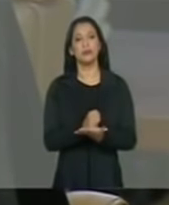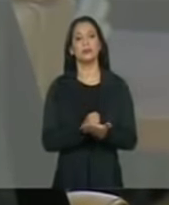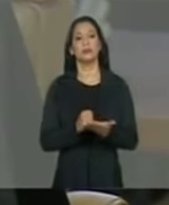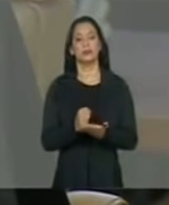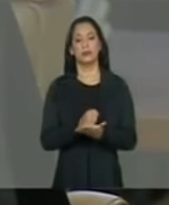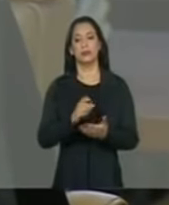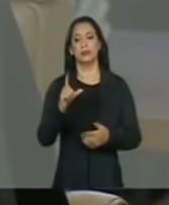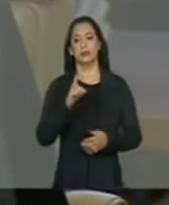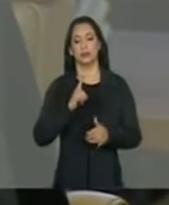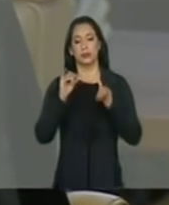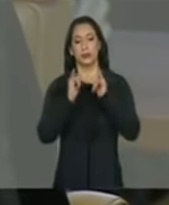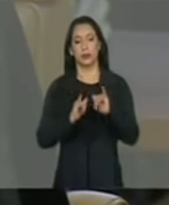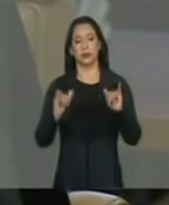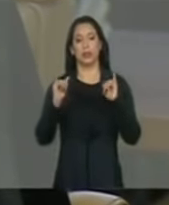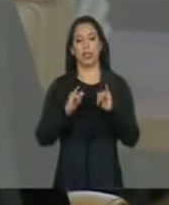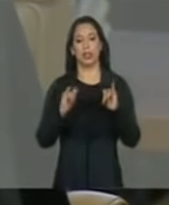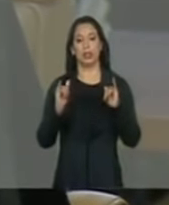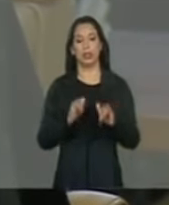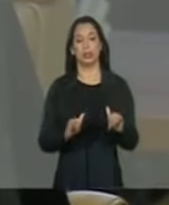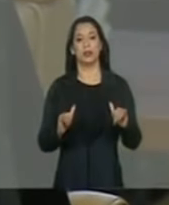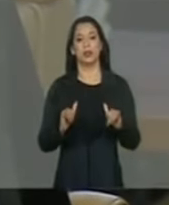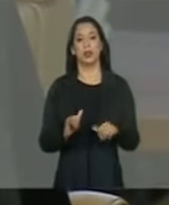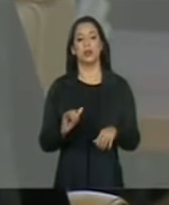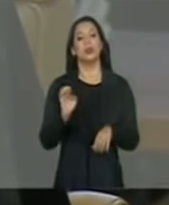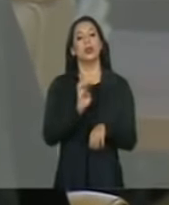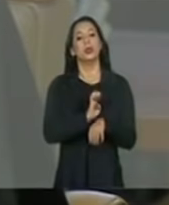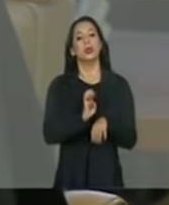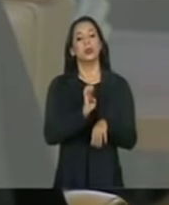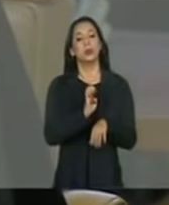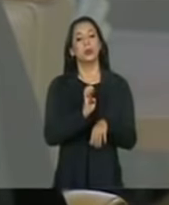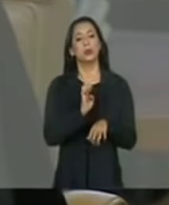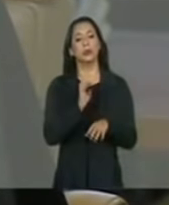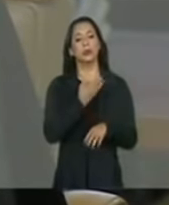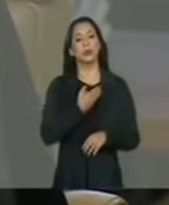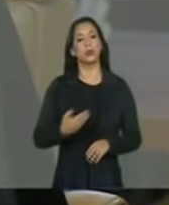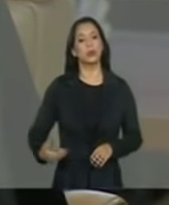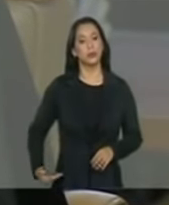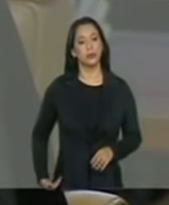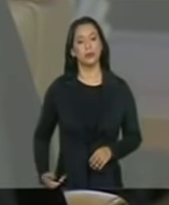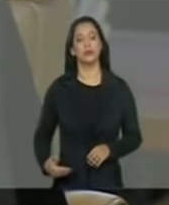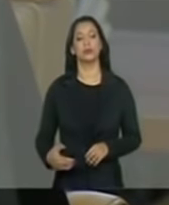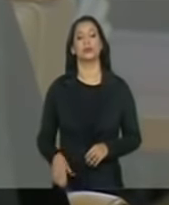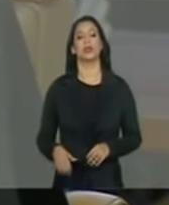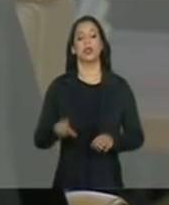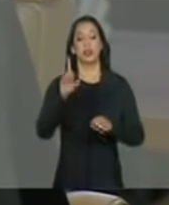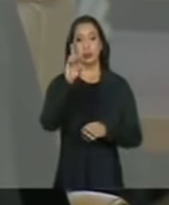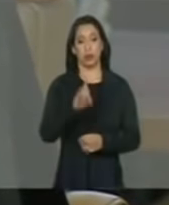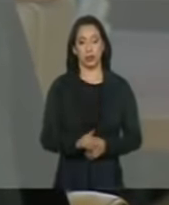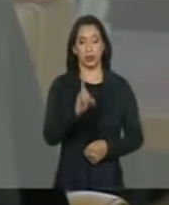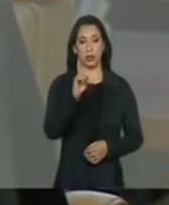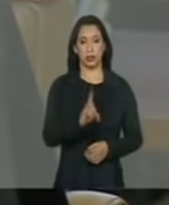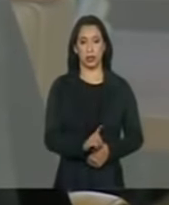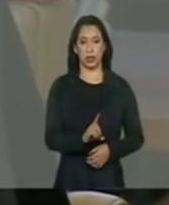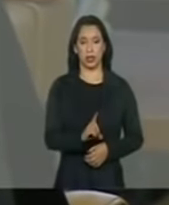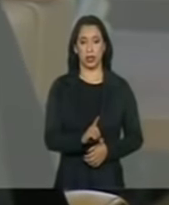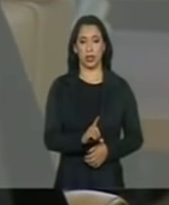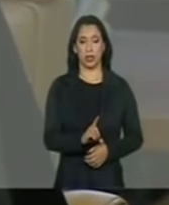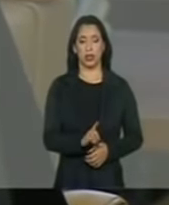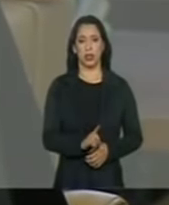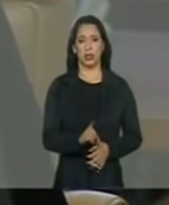o estado democrático de direito e que consagram o regime dos direitos e garantias